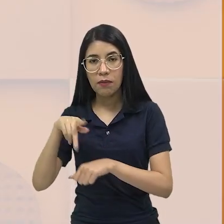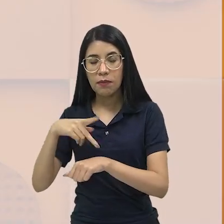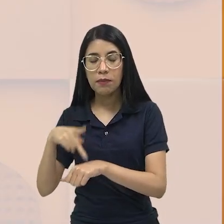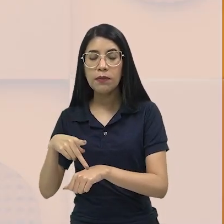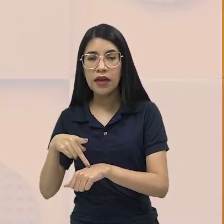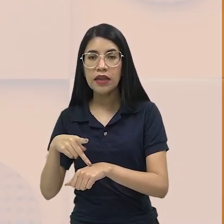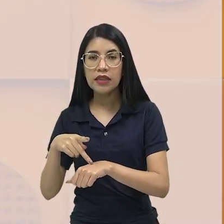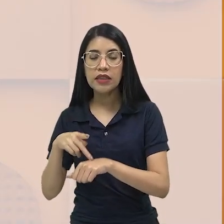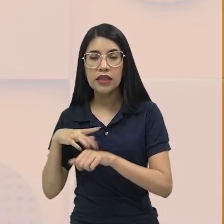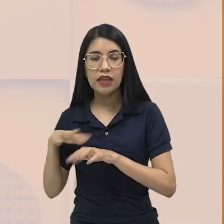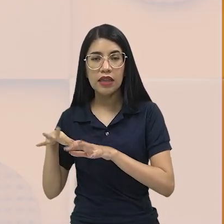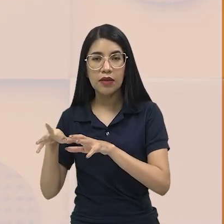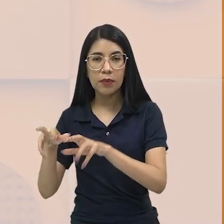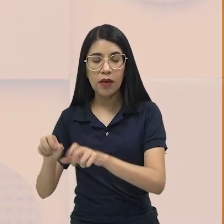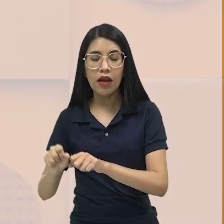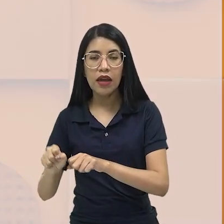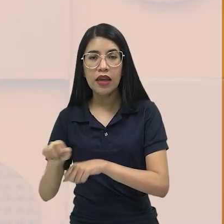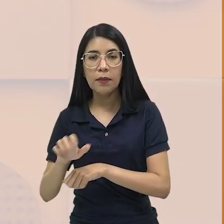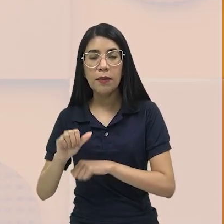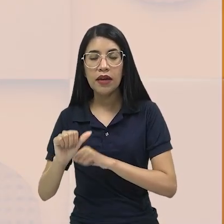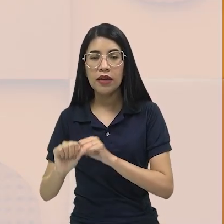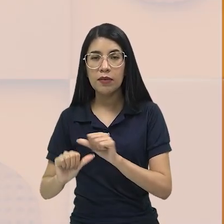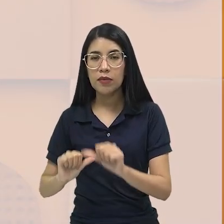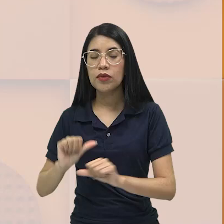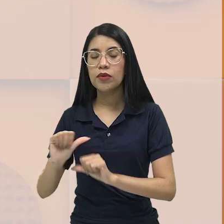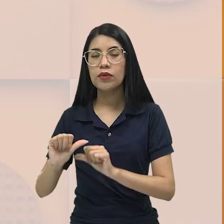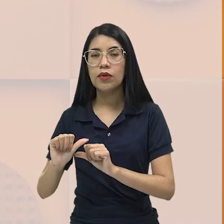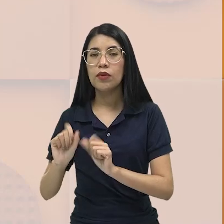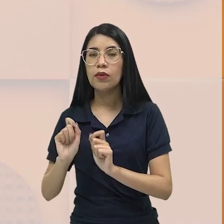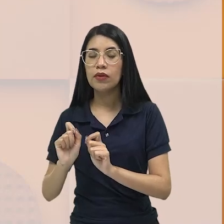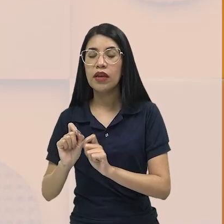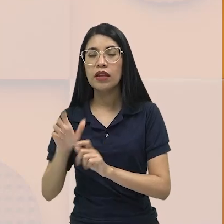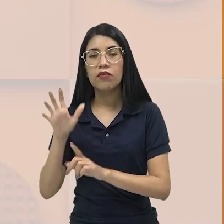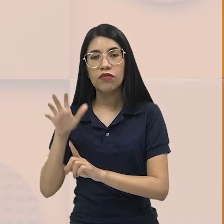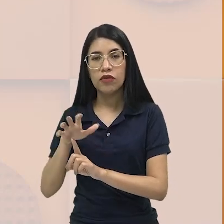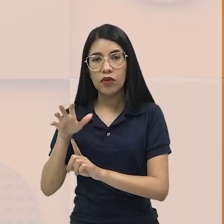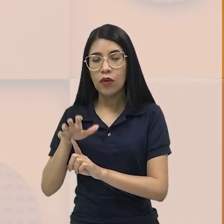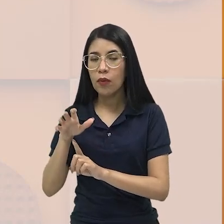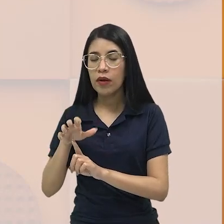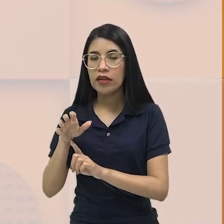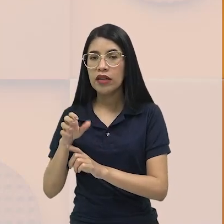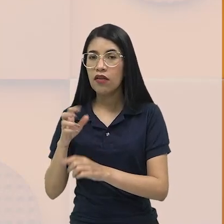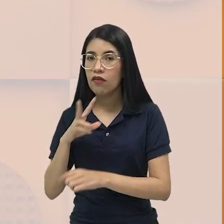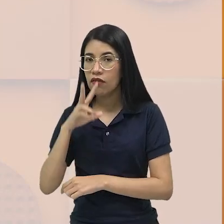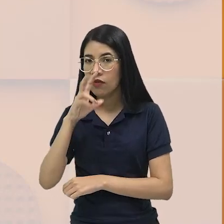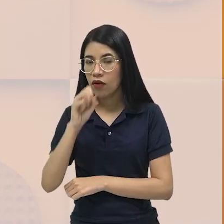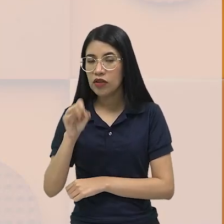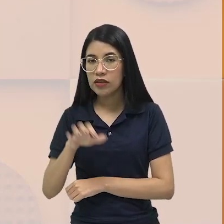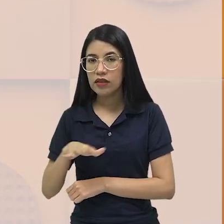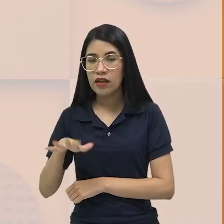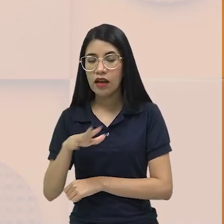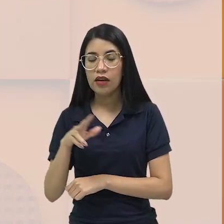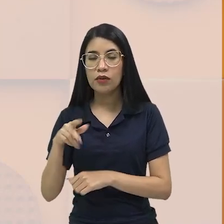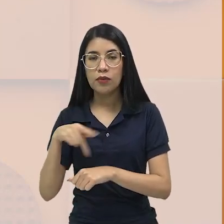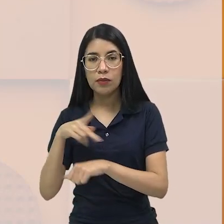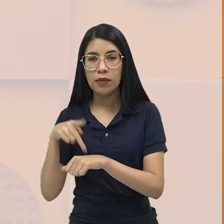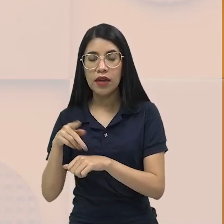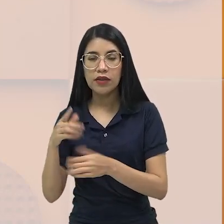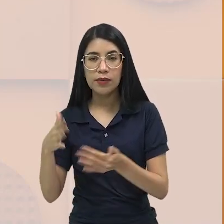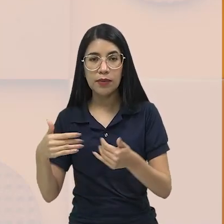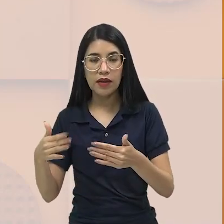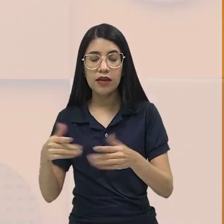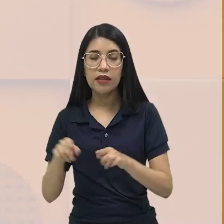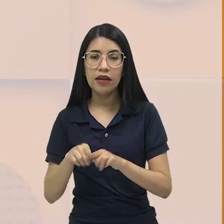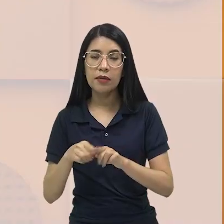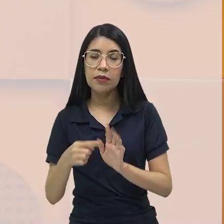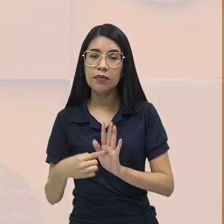politicamente e transformar em uma região sob sua influência direta. E, ao mesmo tempo, mostra a importância de